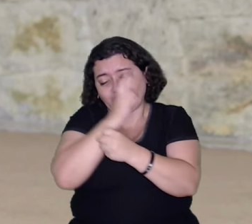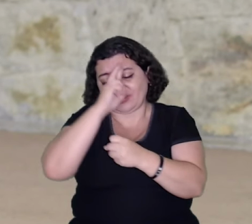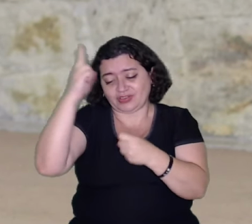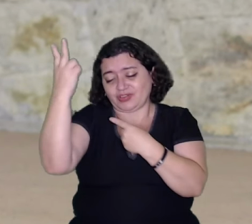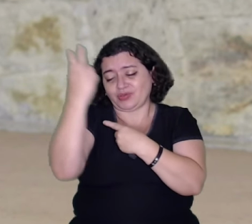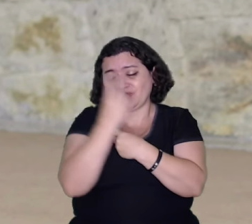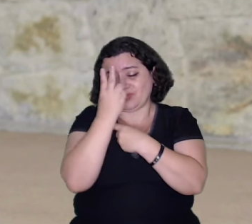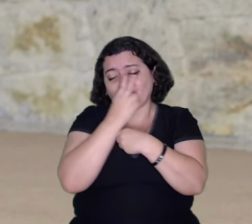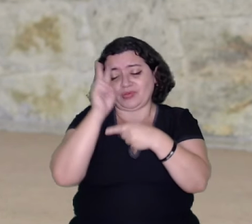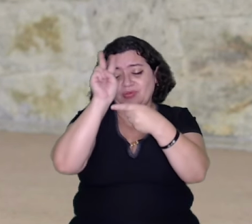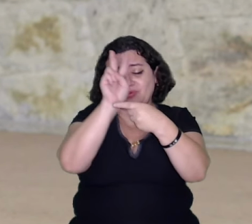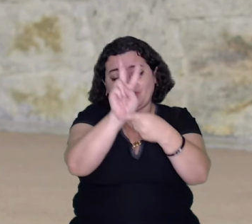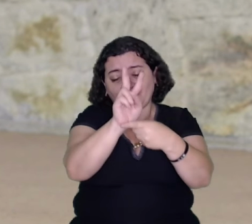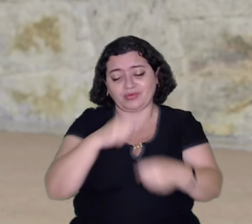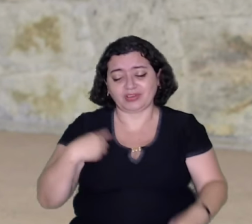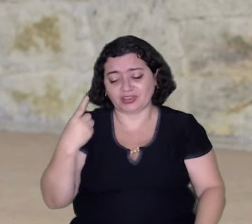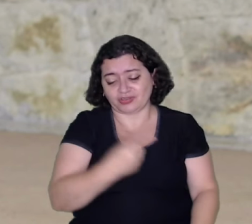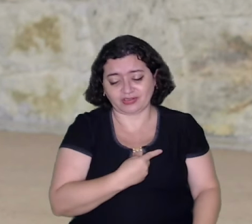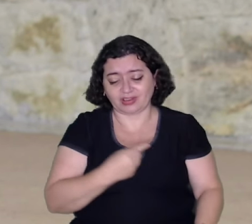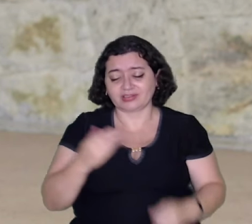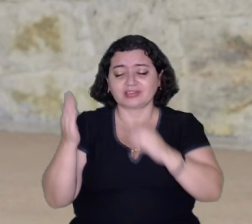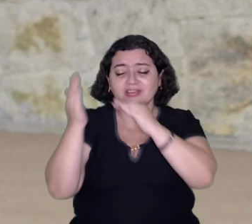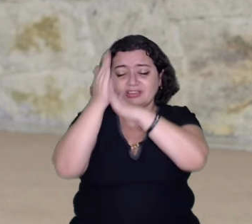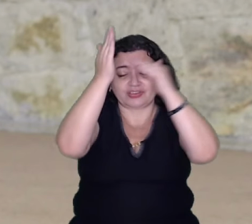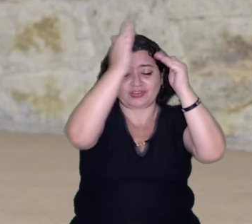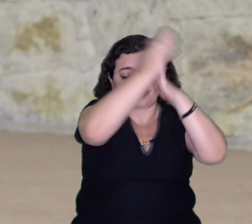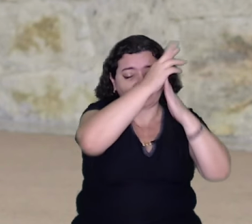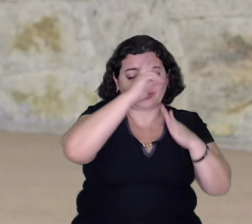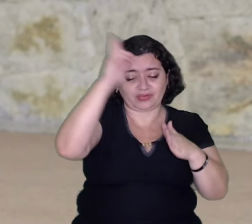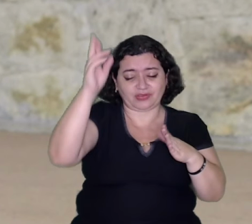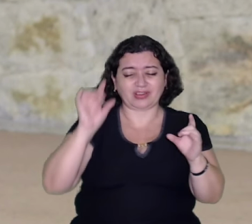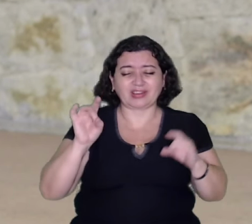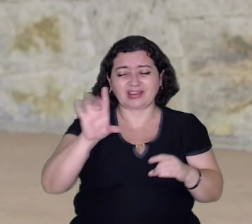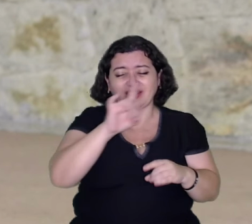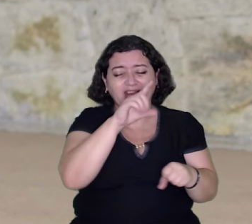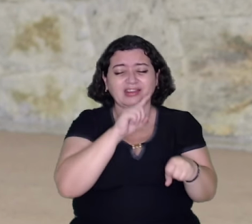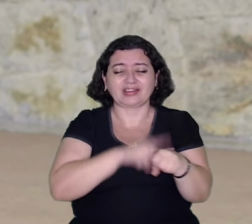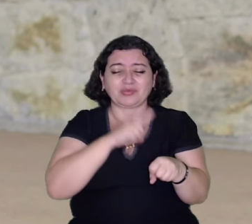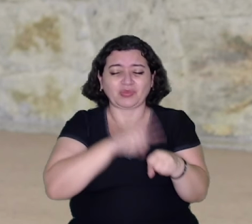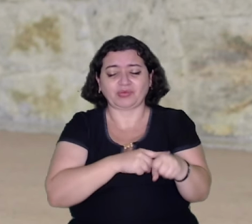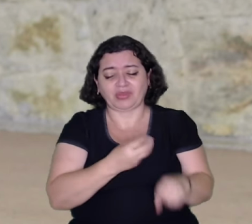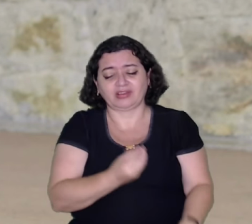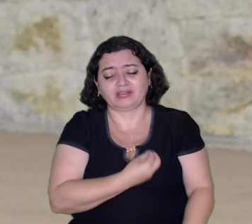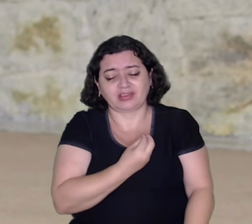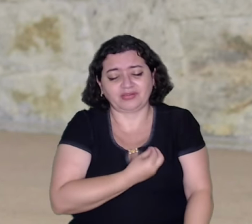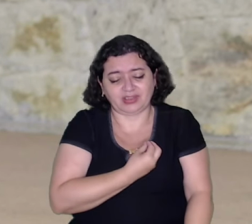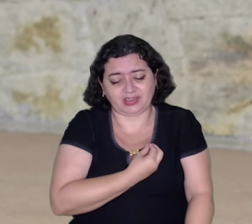nós. Eu Te louvo, Senhor, por cada momento das nossas vidas, ó Pai.